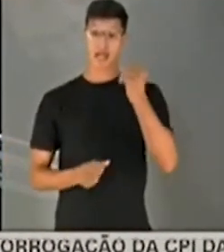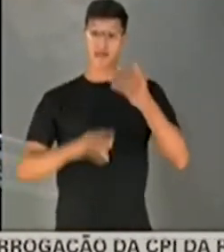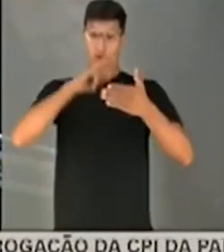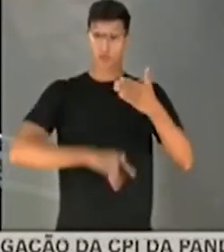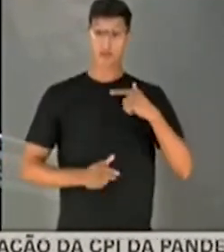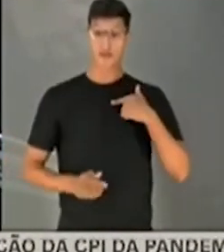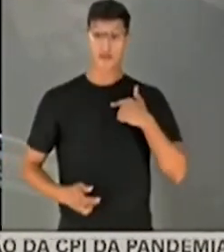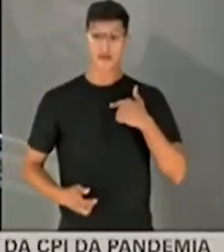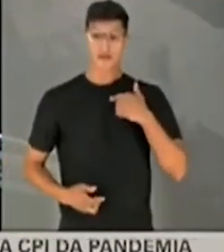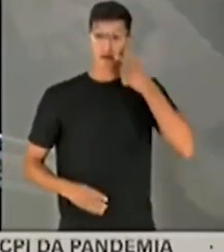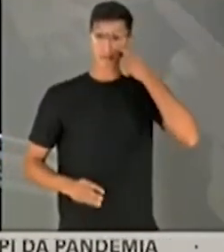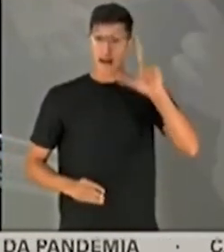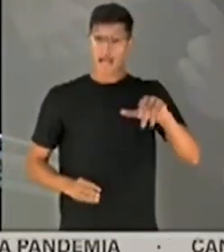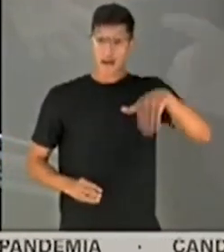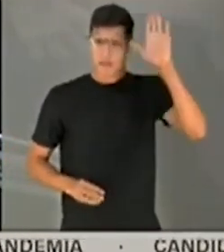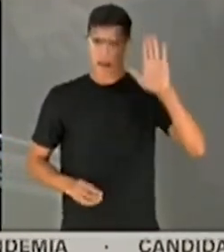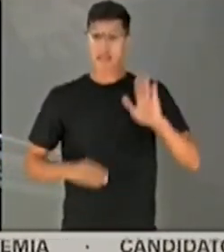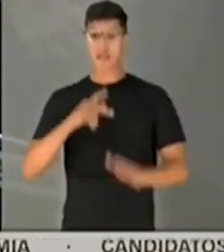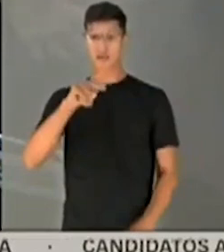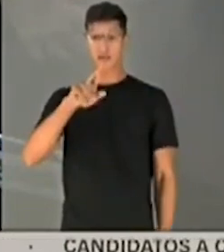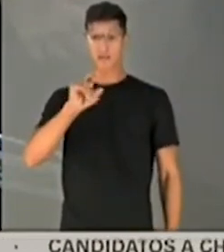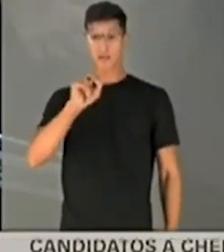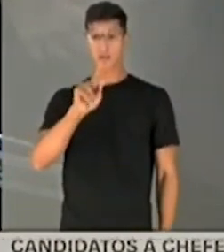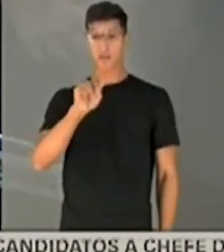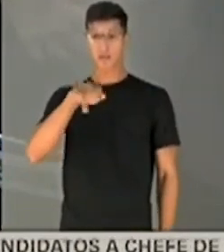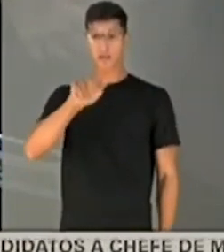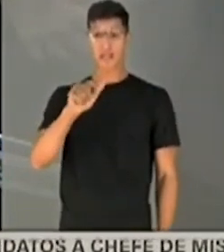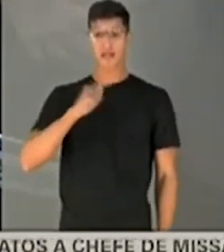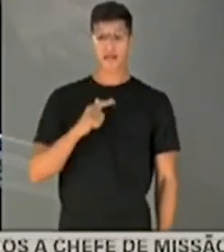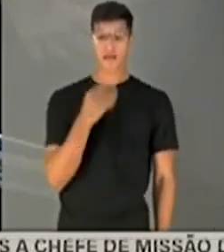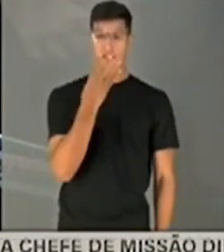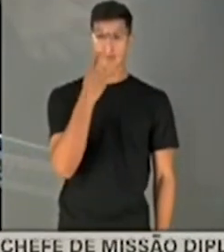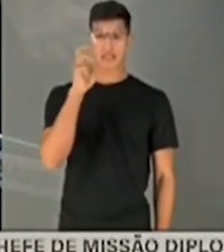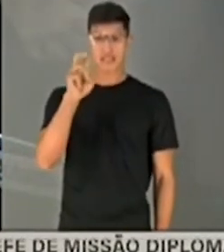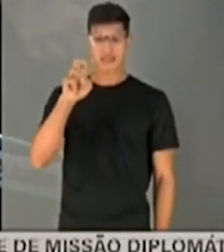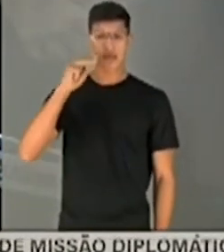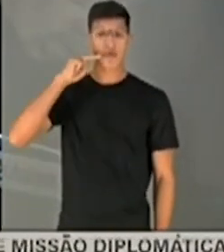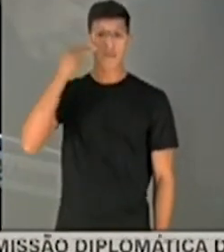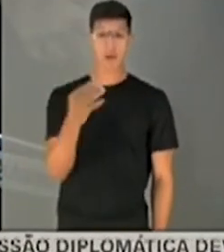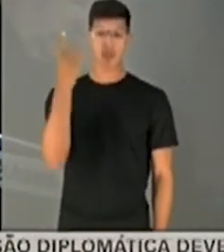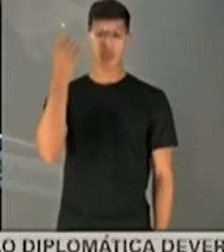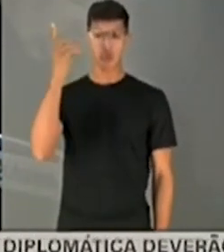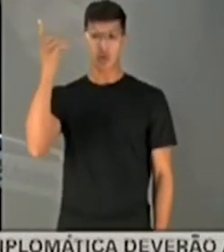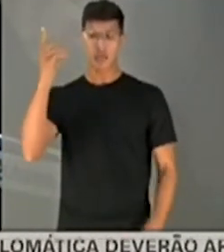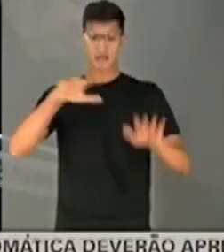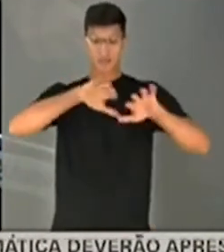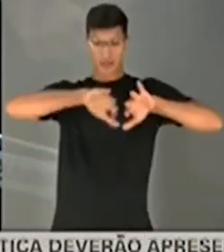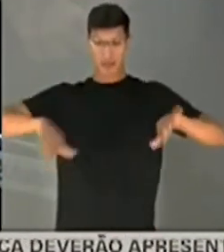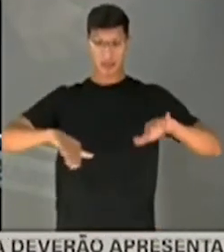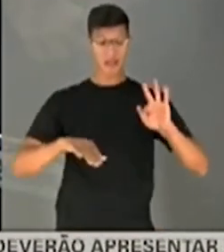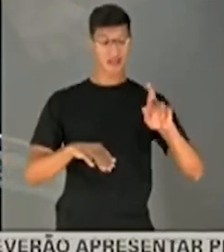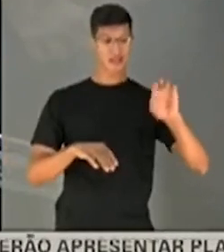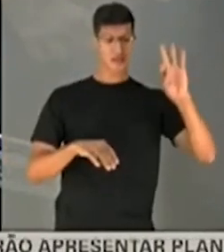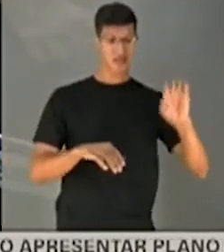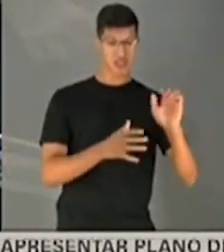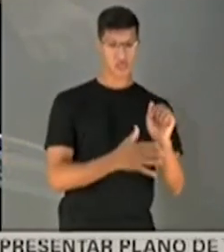documento, para ganhar um pouquinho mais de propina, eles passam de 45 milhões de dólares e separam o frete e